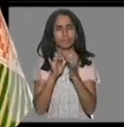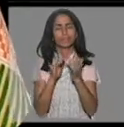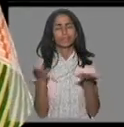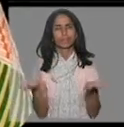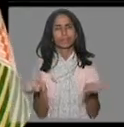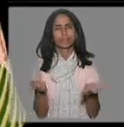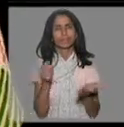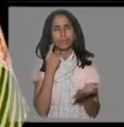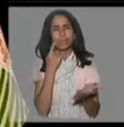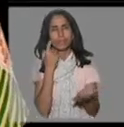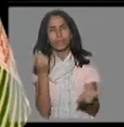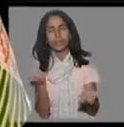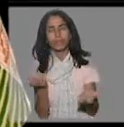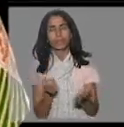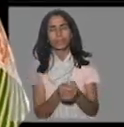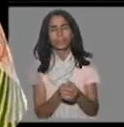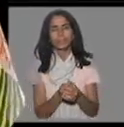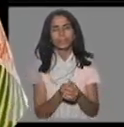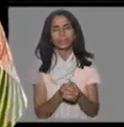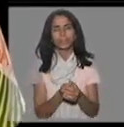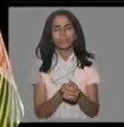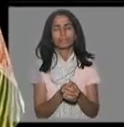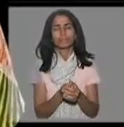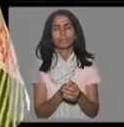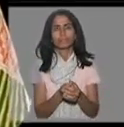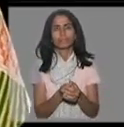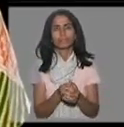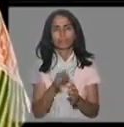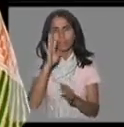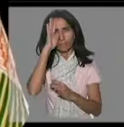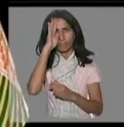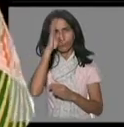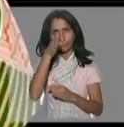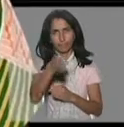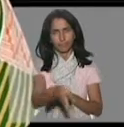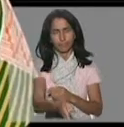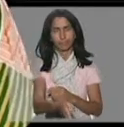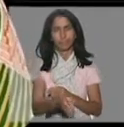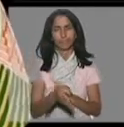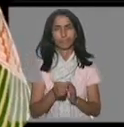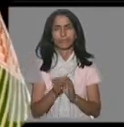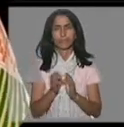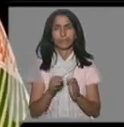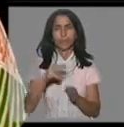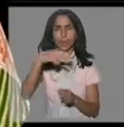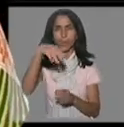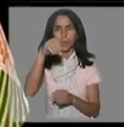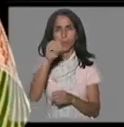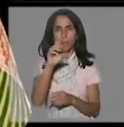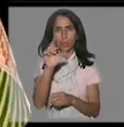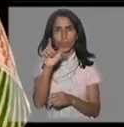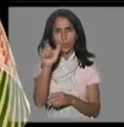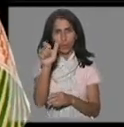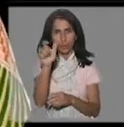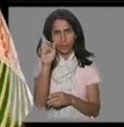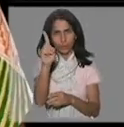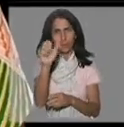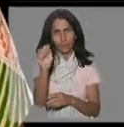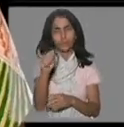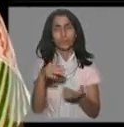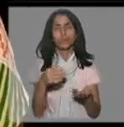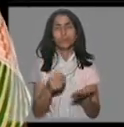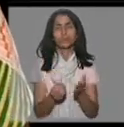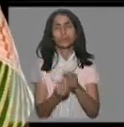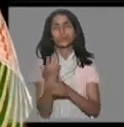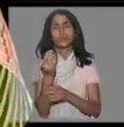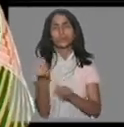me fez ter isso como diretriz na vida. E a moda surgiu porque eu